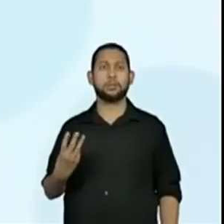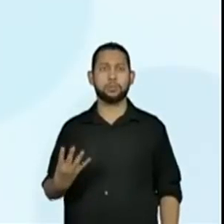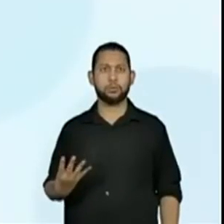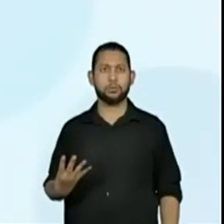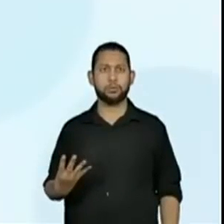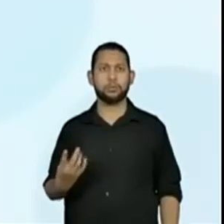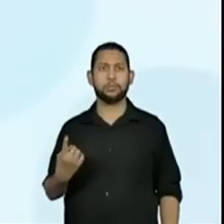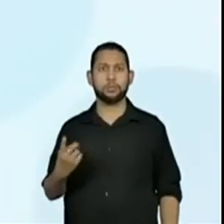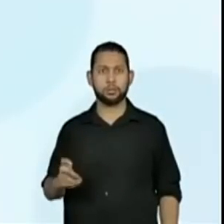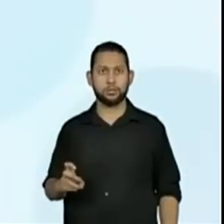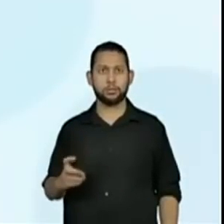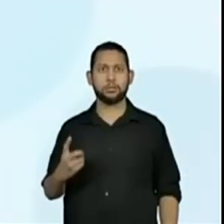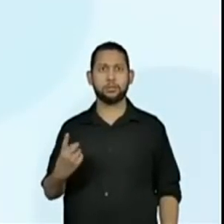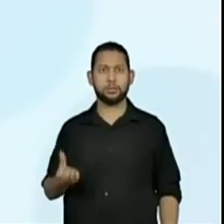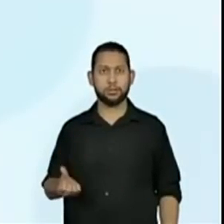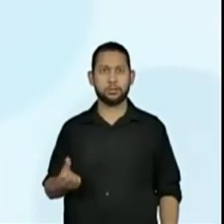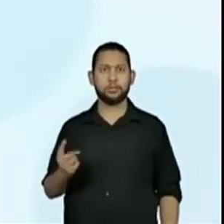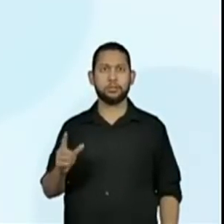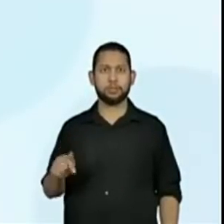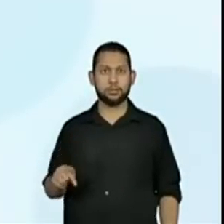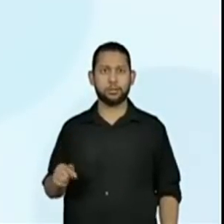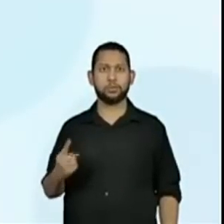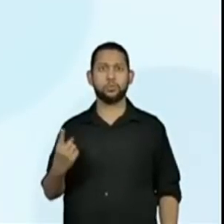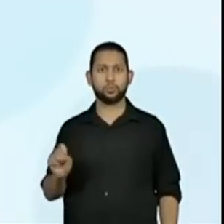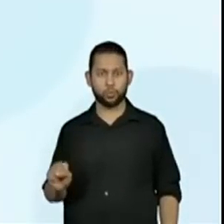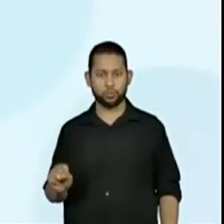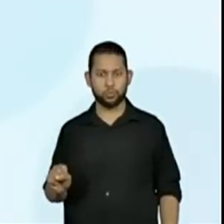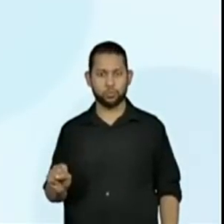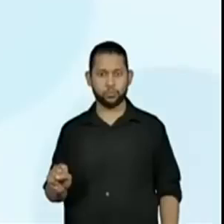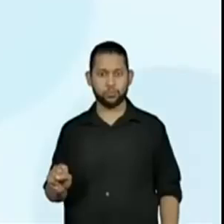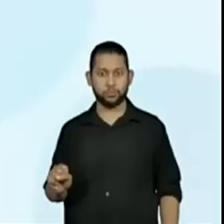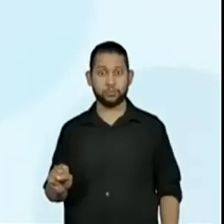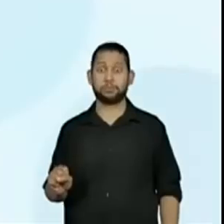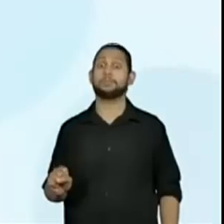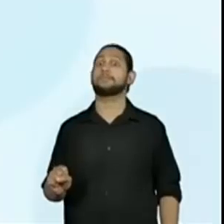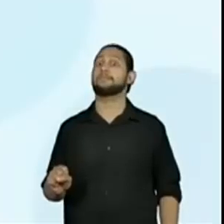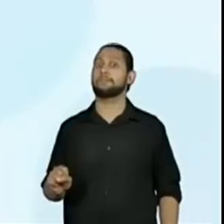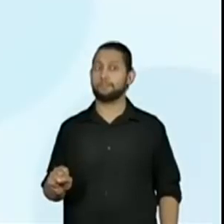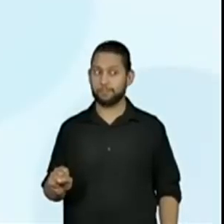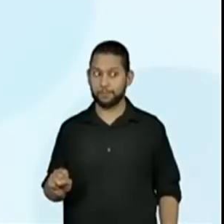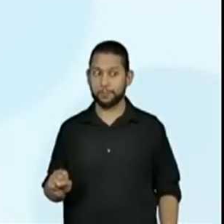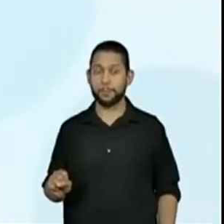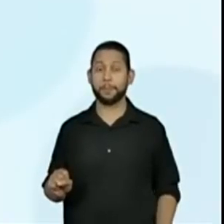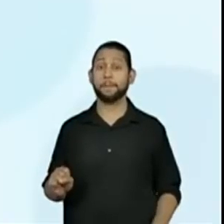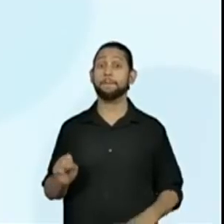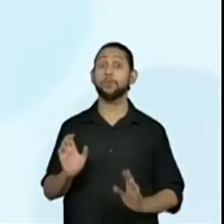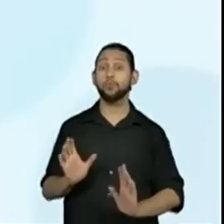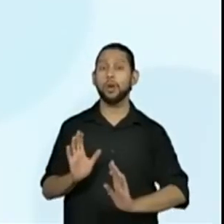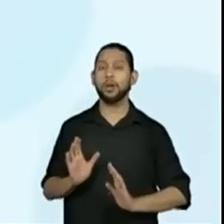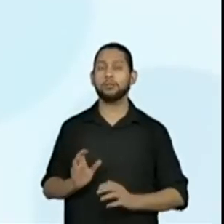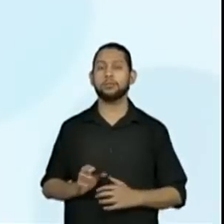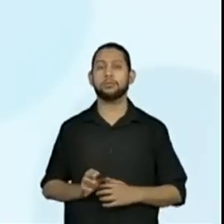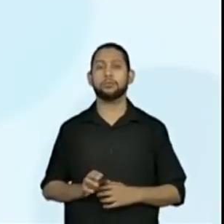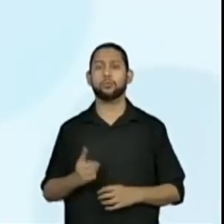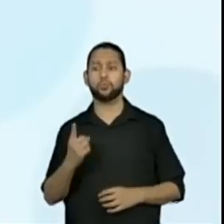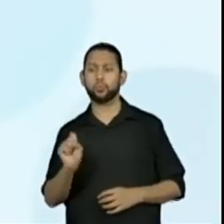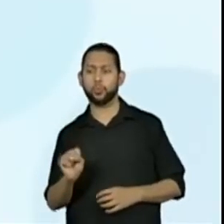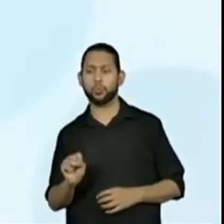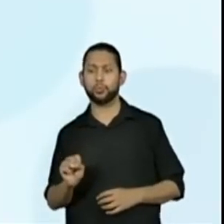14 15 16 17 18 eu eu já tenho